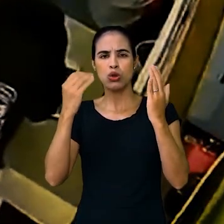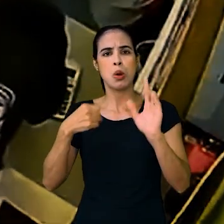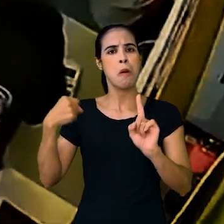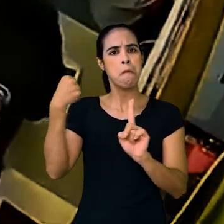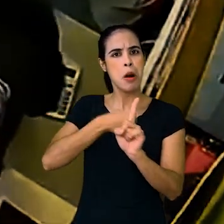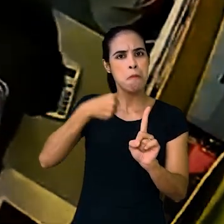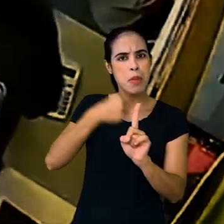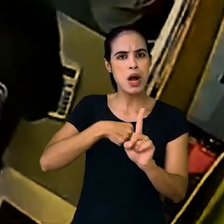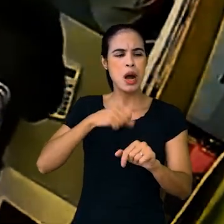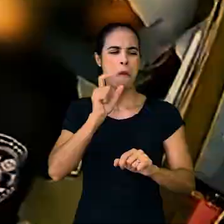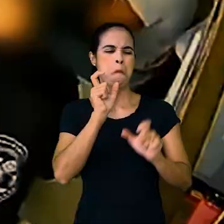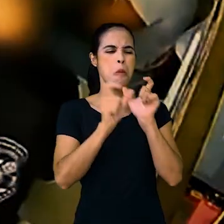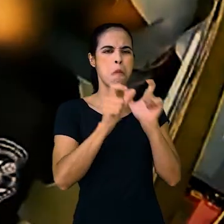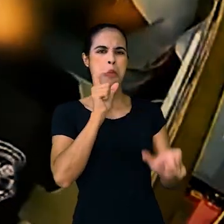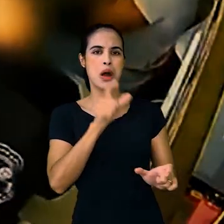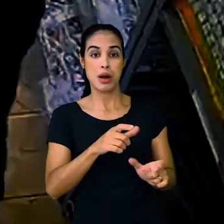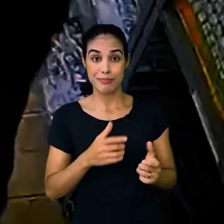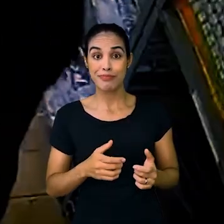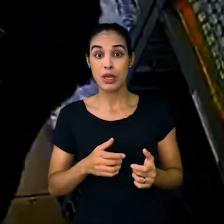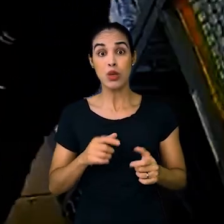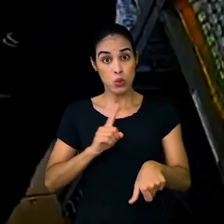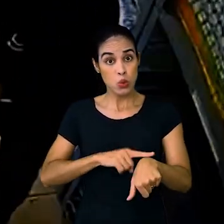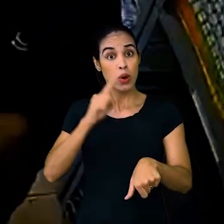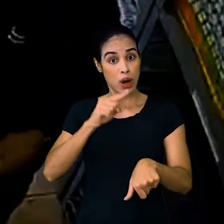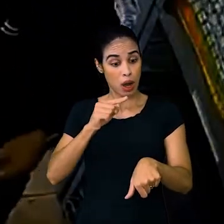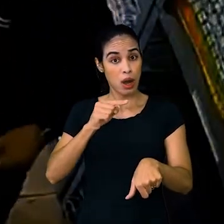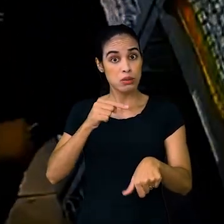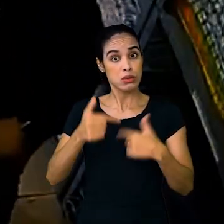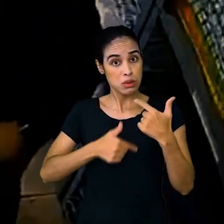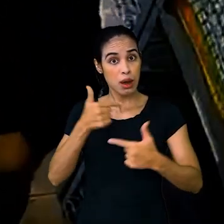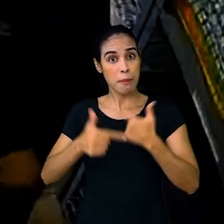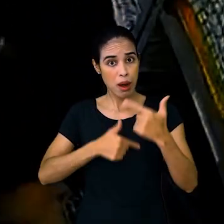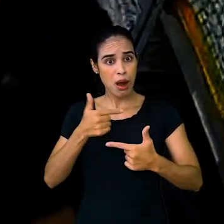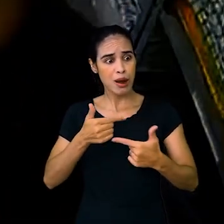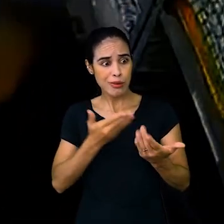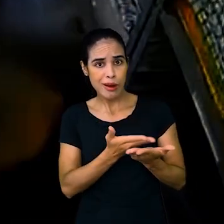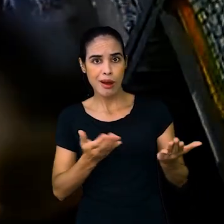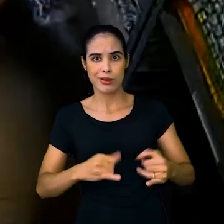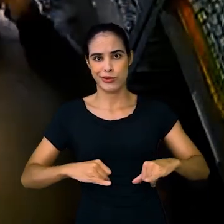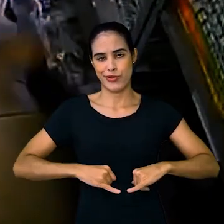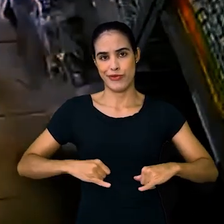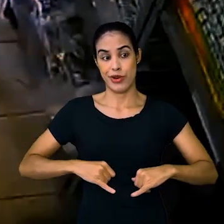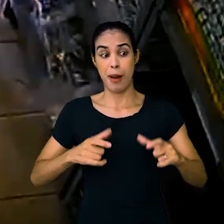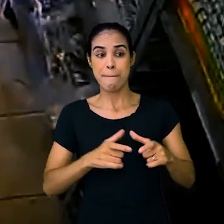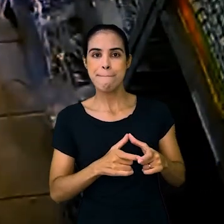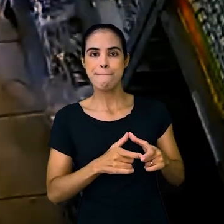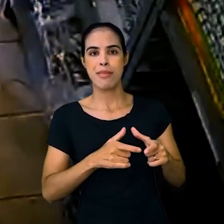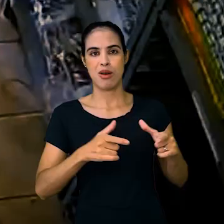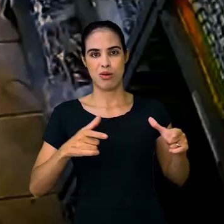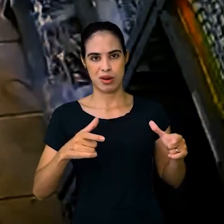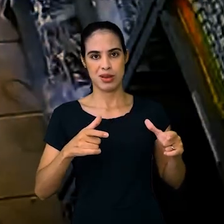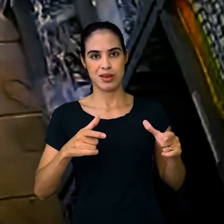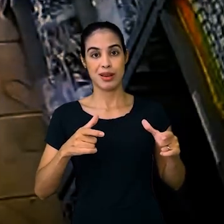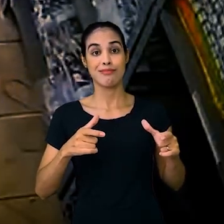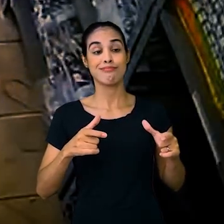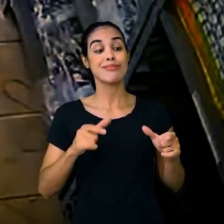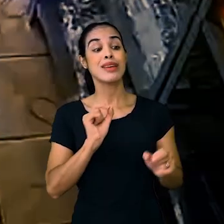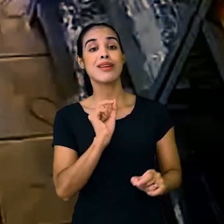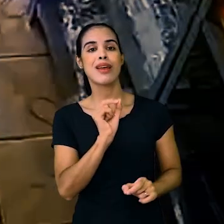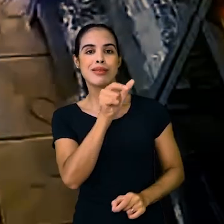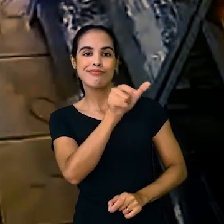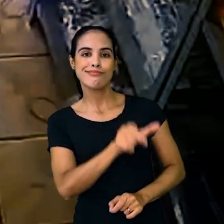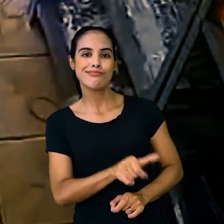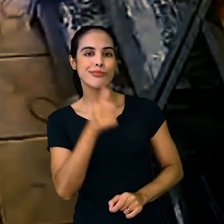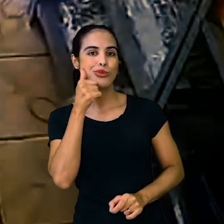e agressões verbais. Tudo isso durante o horário de expediente. Na maioria dos casos, a vítima é